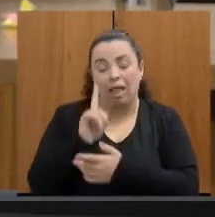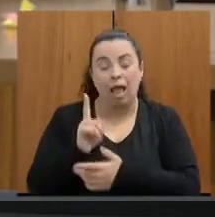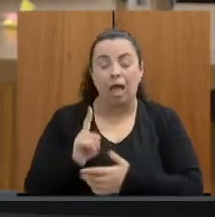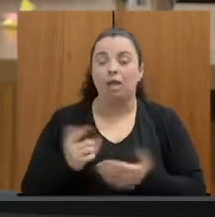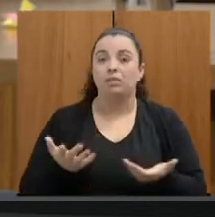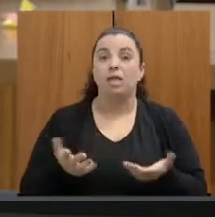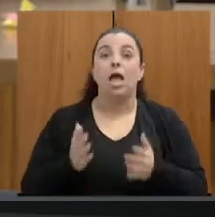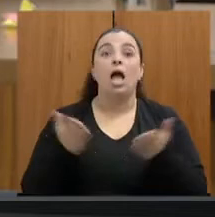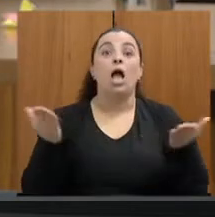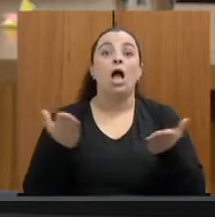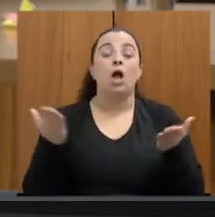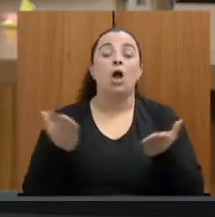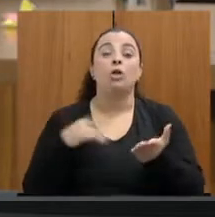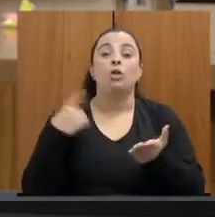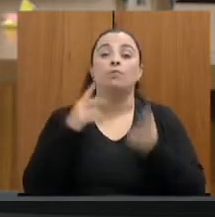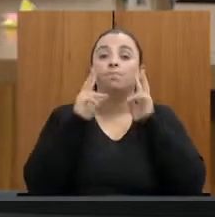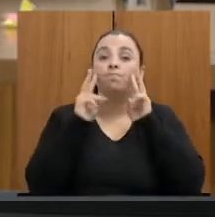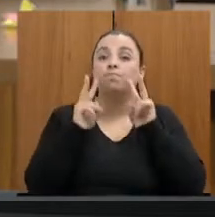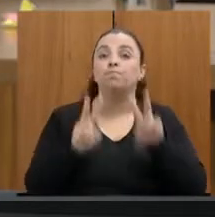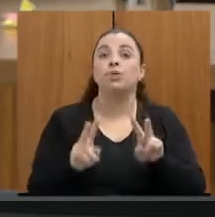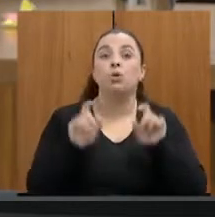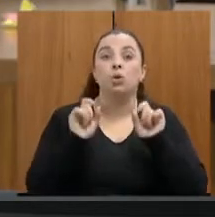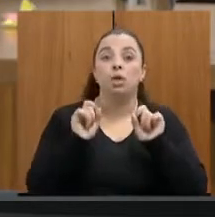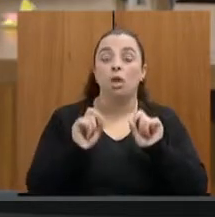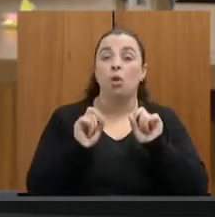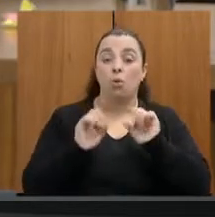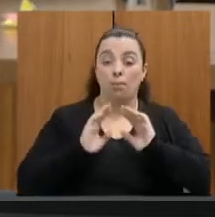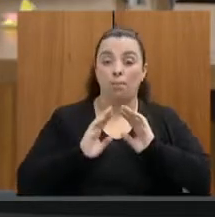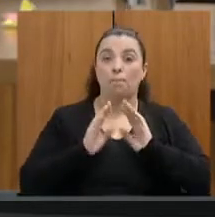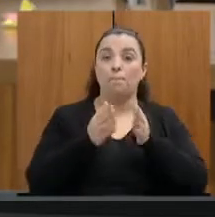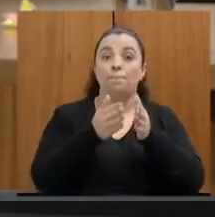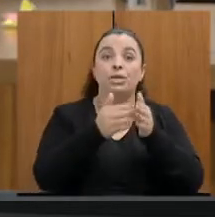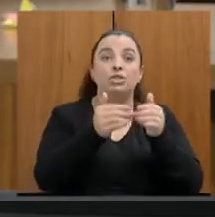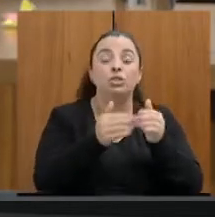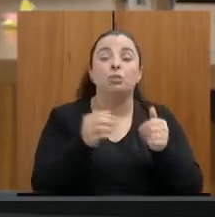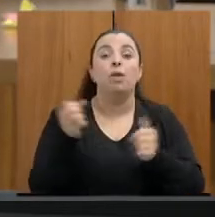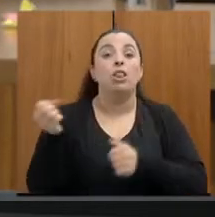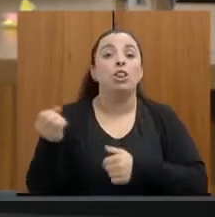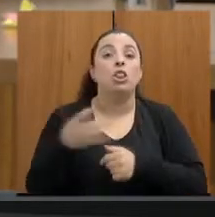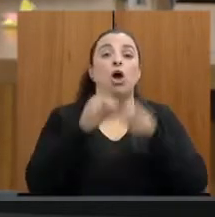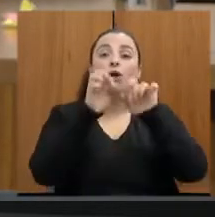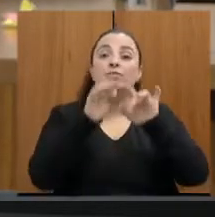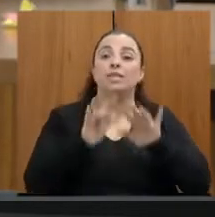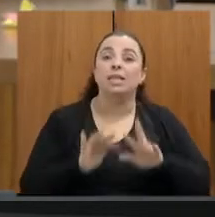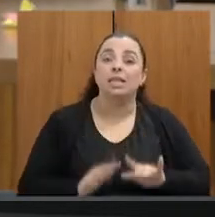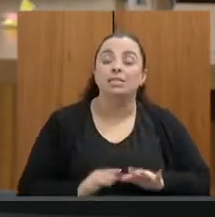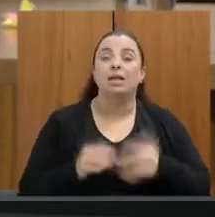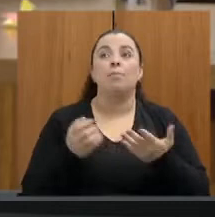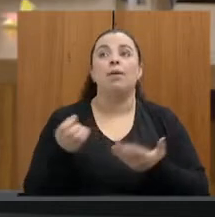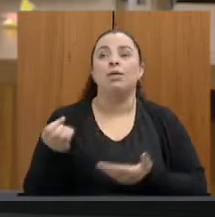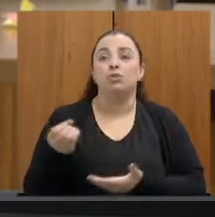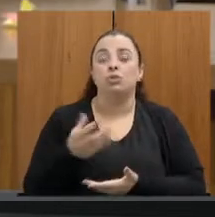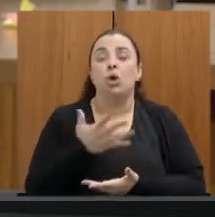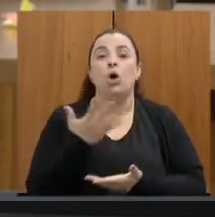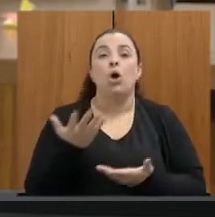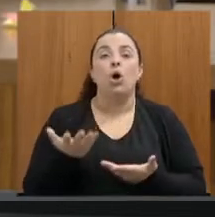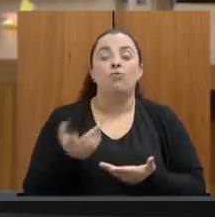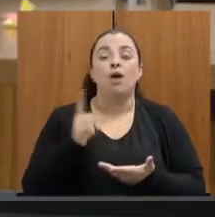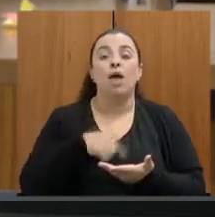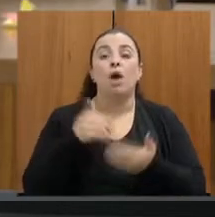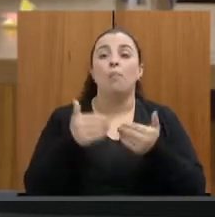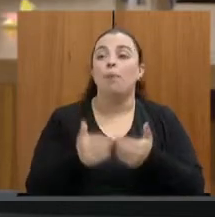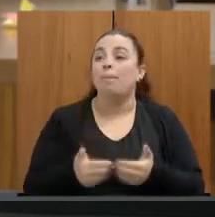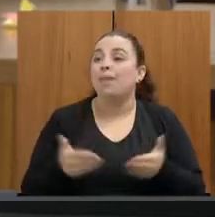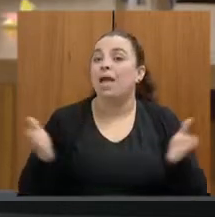assiste aqui é um pedido para novos credenciamentos o que a gente assiste aqui é uma